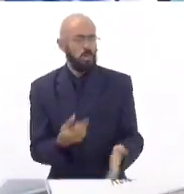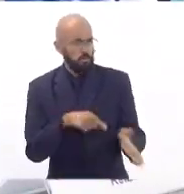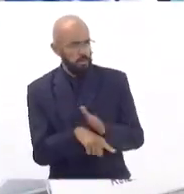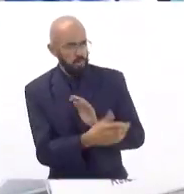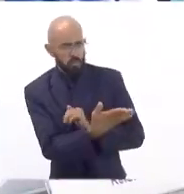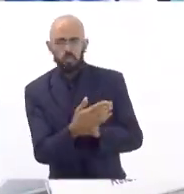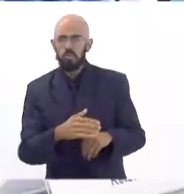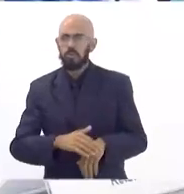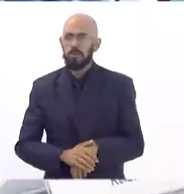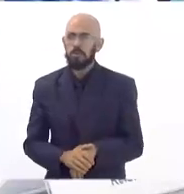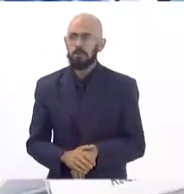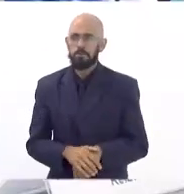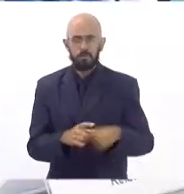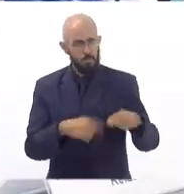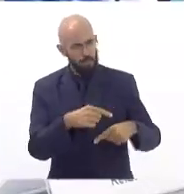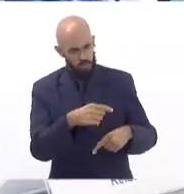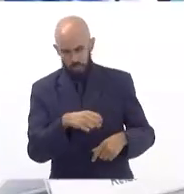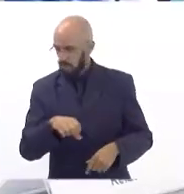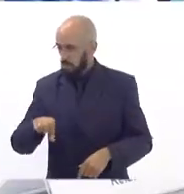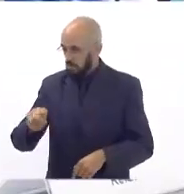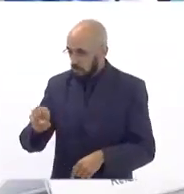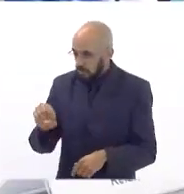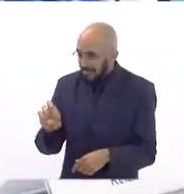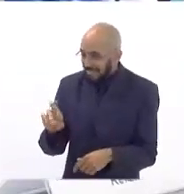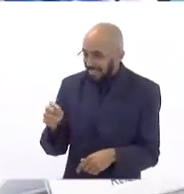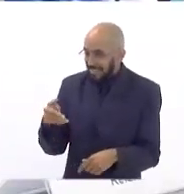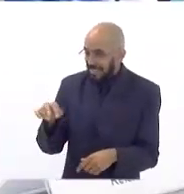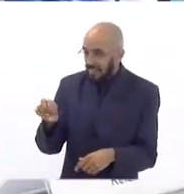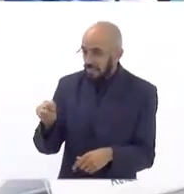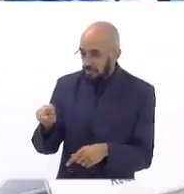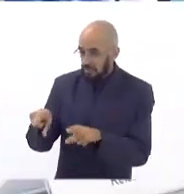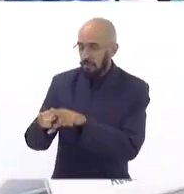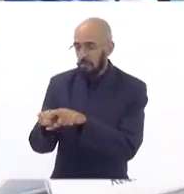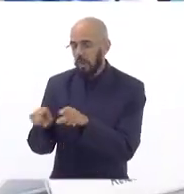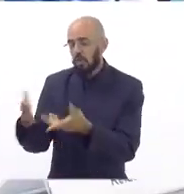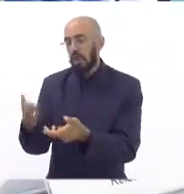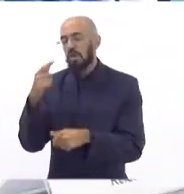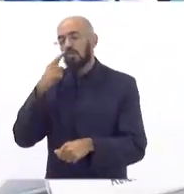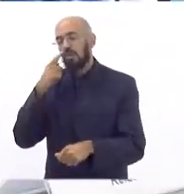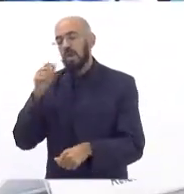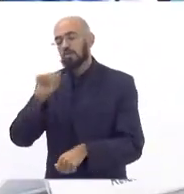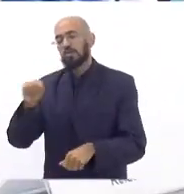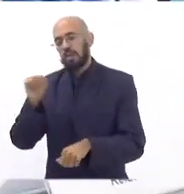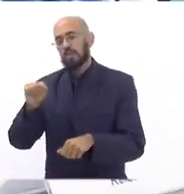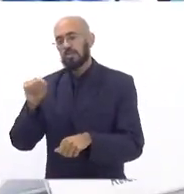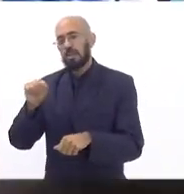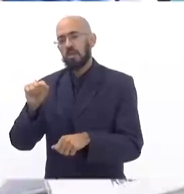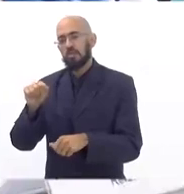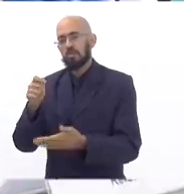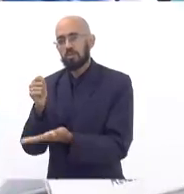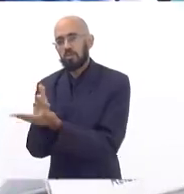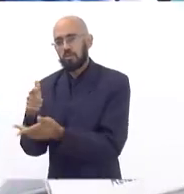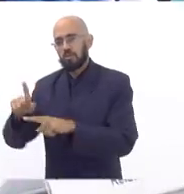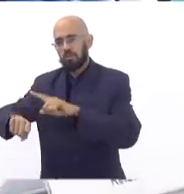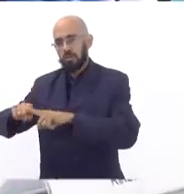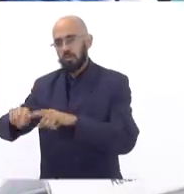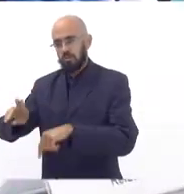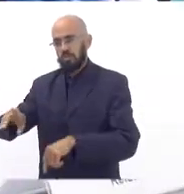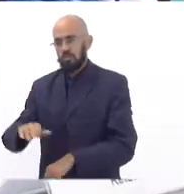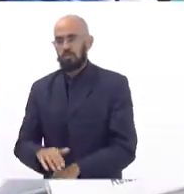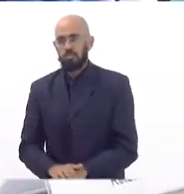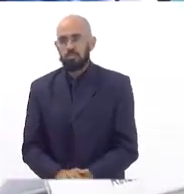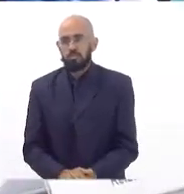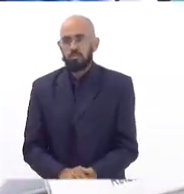senhor presidente depois da cettrans eu queria ouvir também a resposta da Arte dos recicladores tá por favor não não é